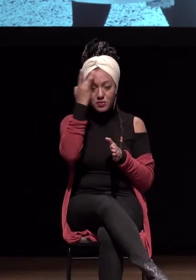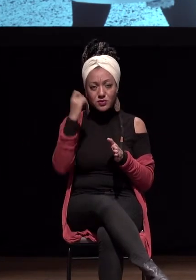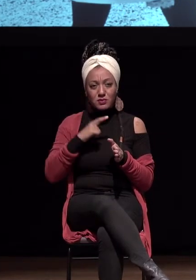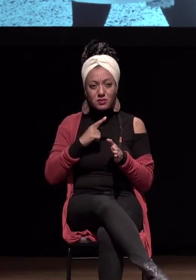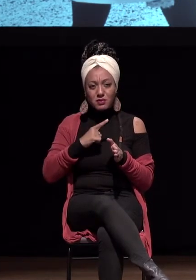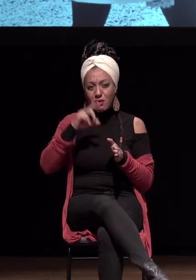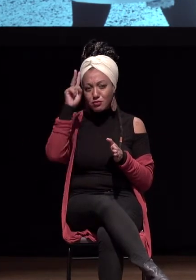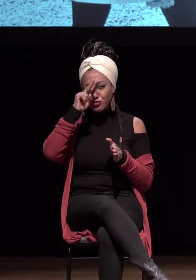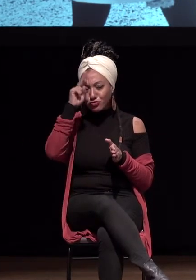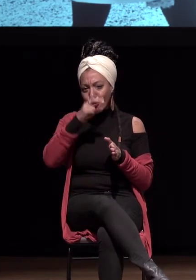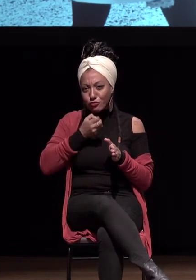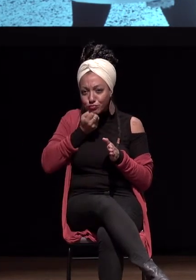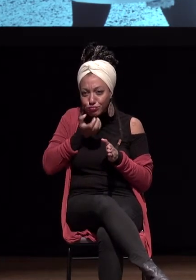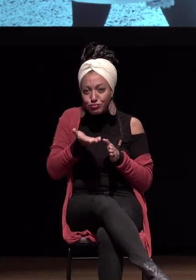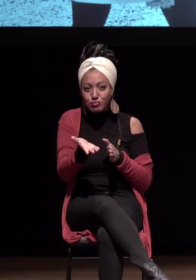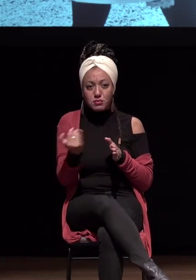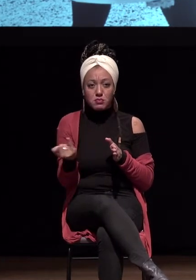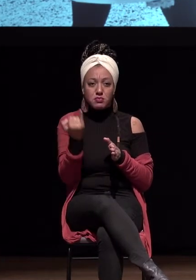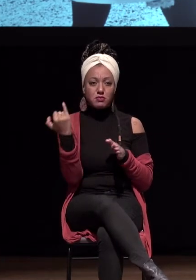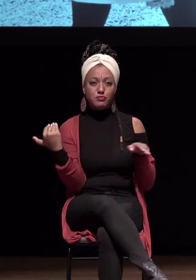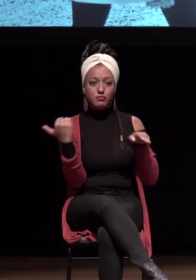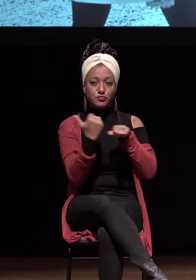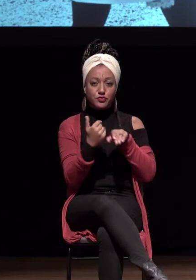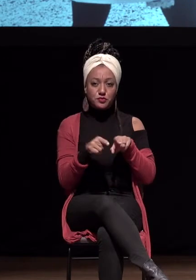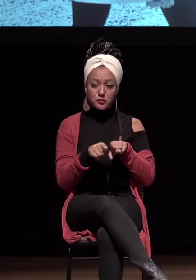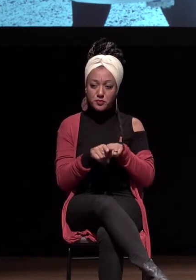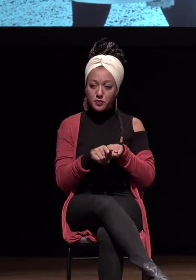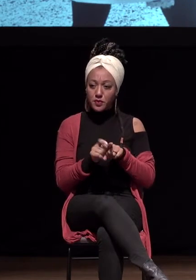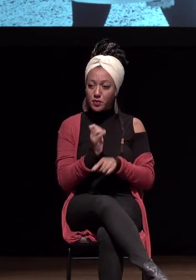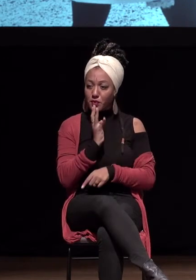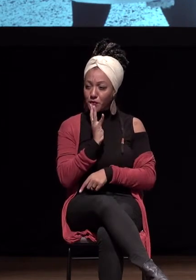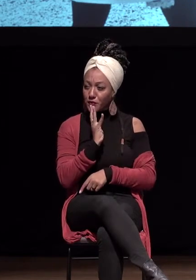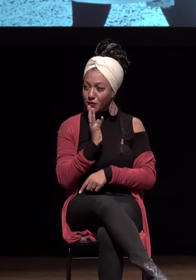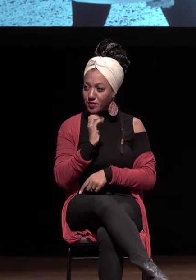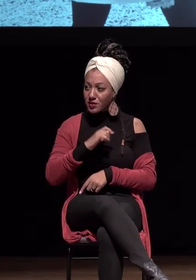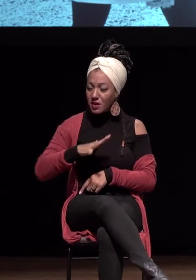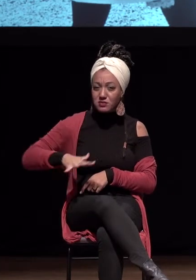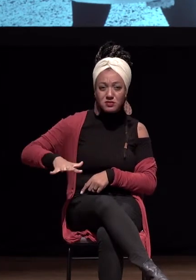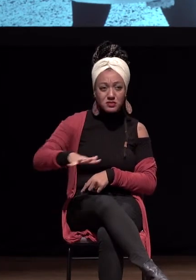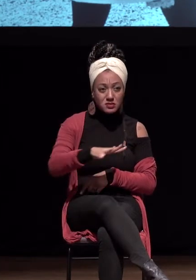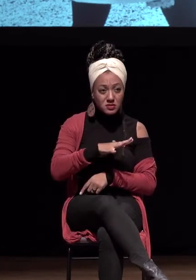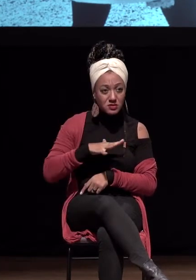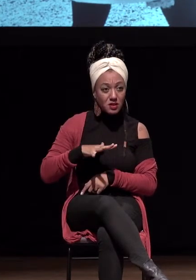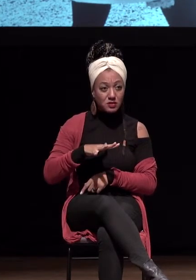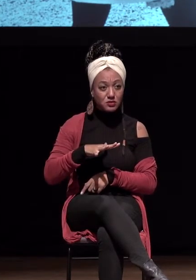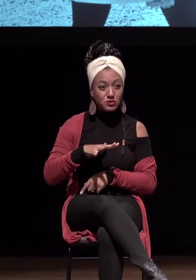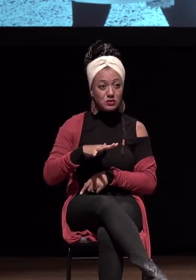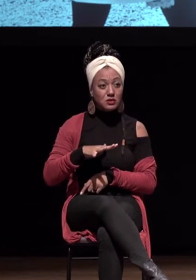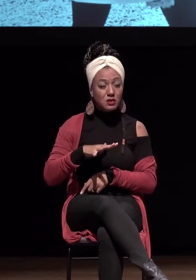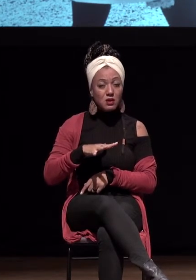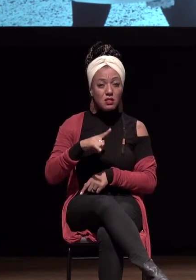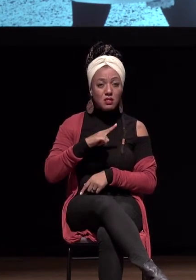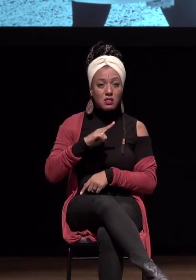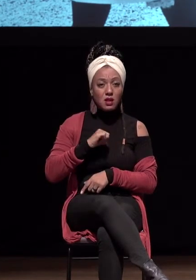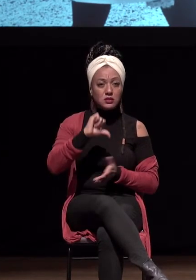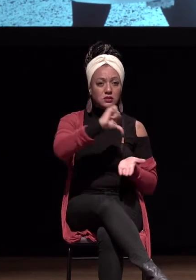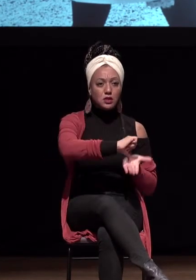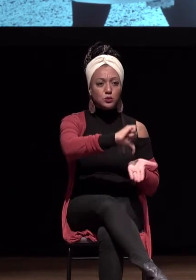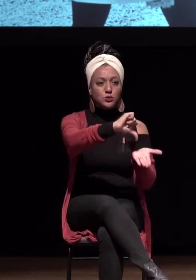de conhecer a cidade a partir desses outros centros, também me chama a atenção a